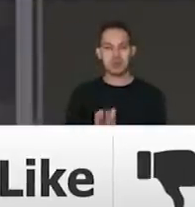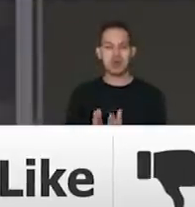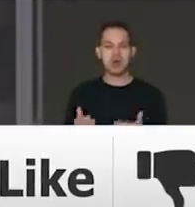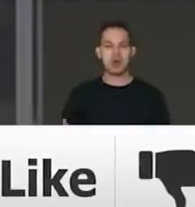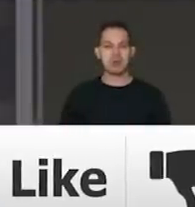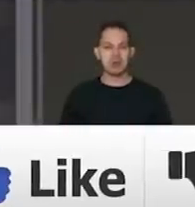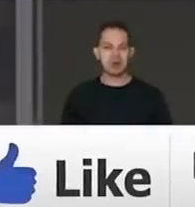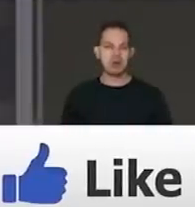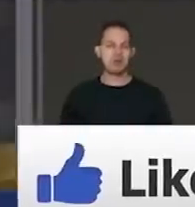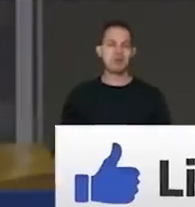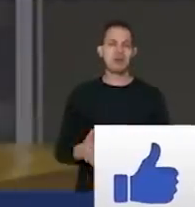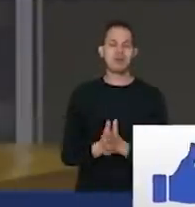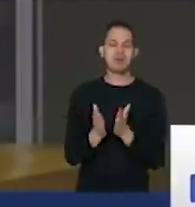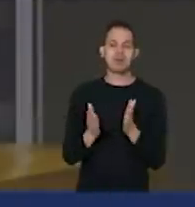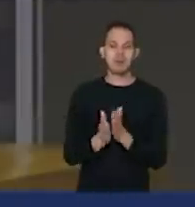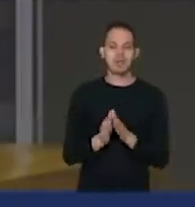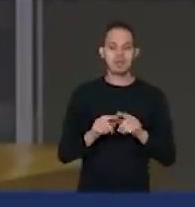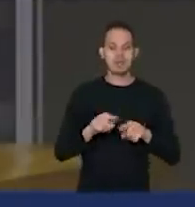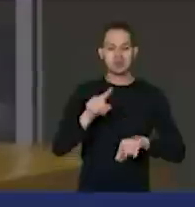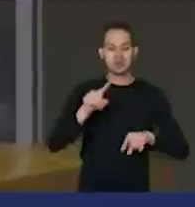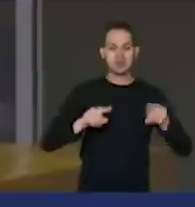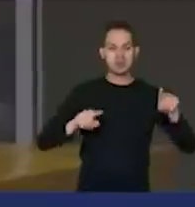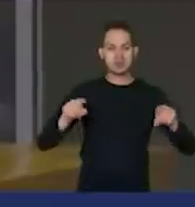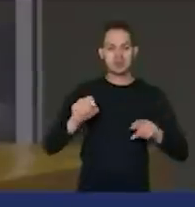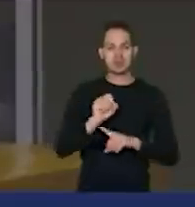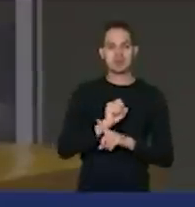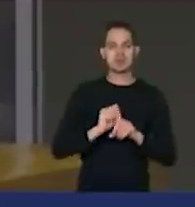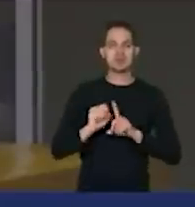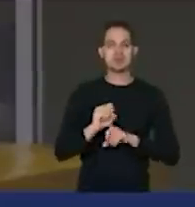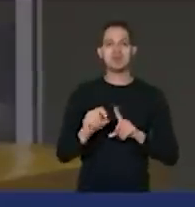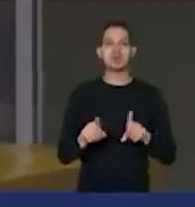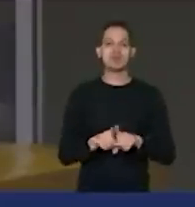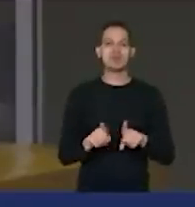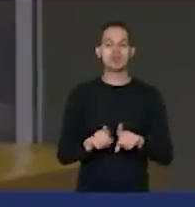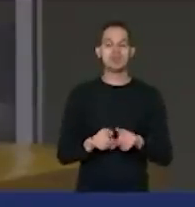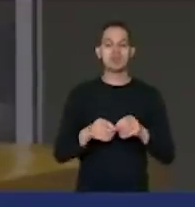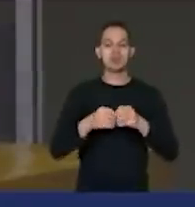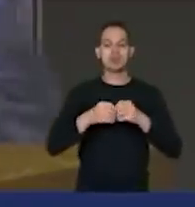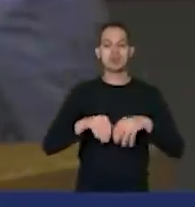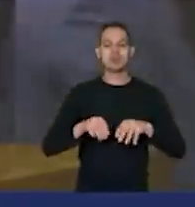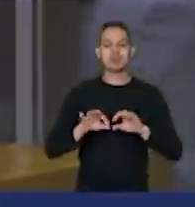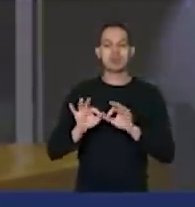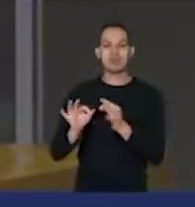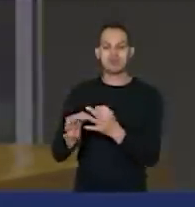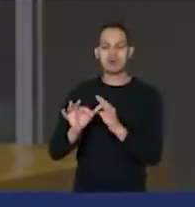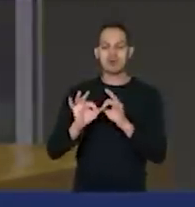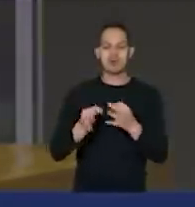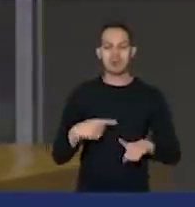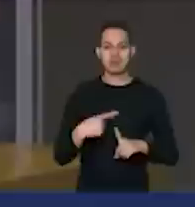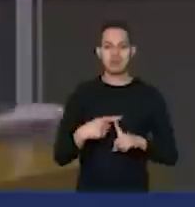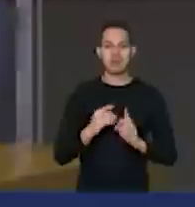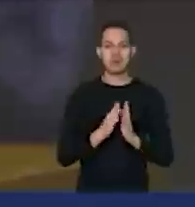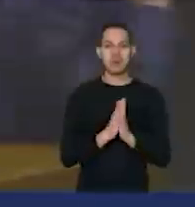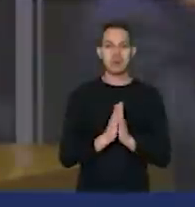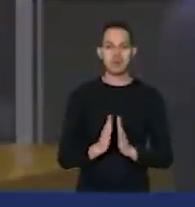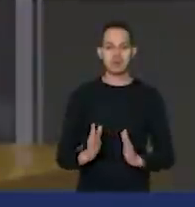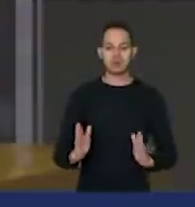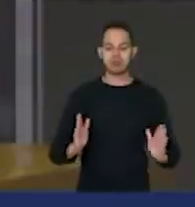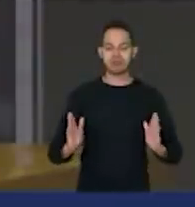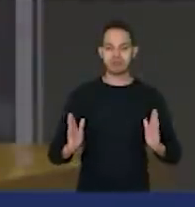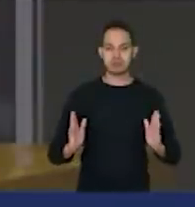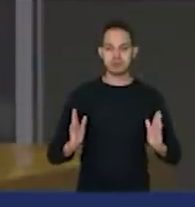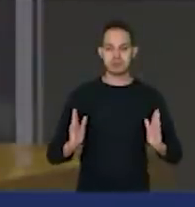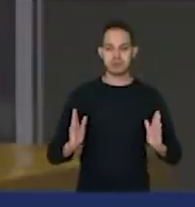desigualdade social e prejudicando principalmente as famílias mais necessitadas. Esta quebra